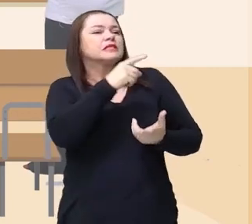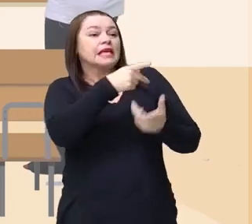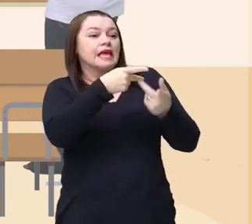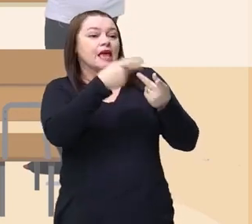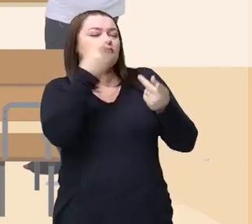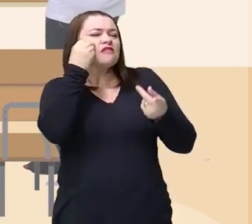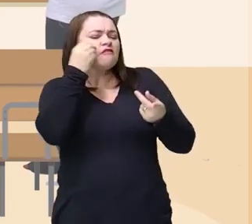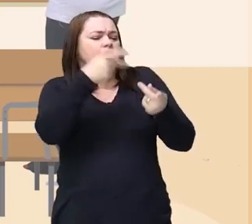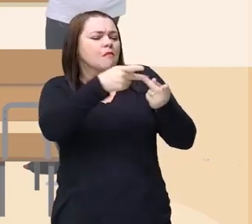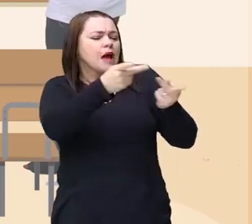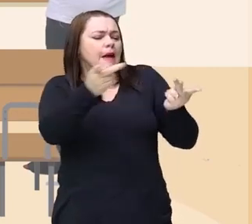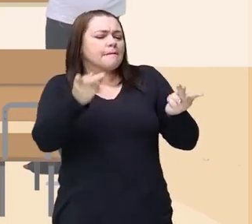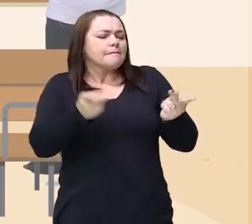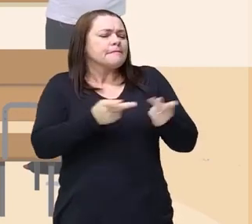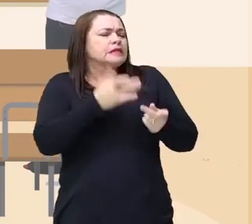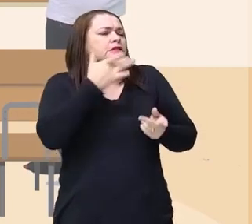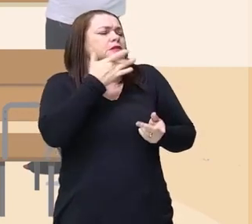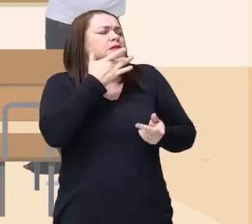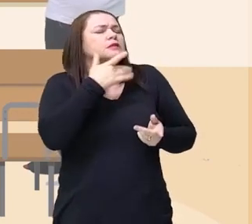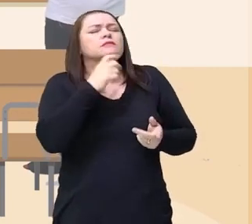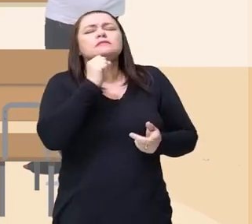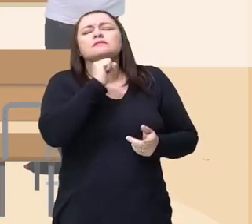pizza gostosa e você fala assim,